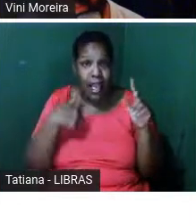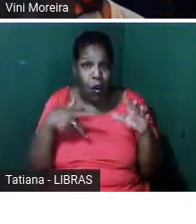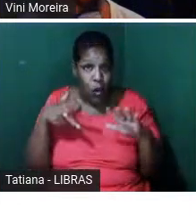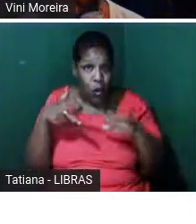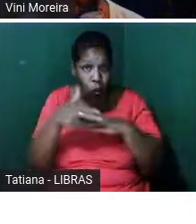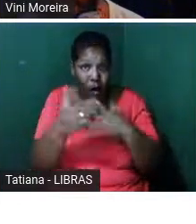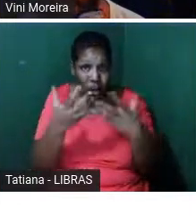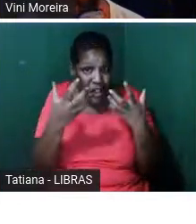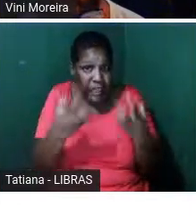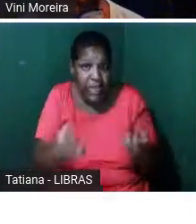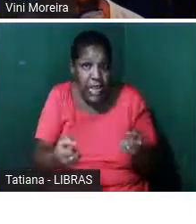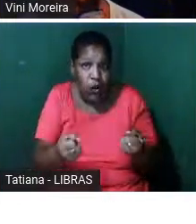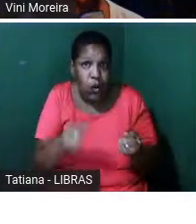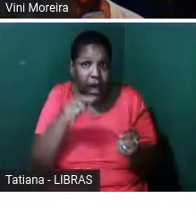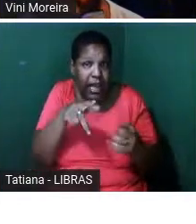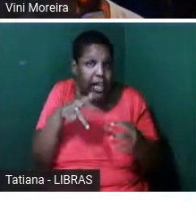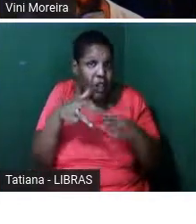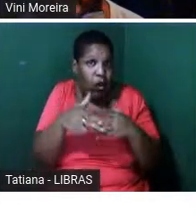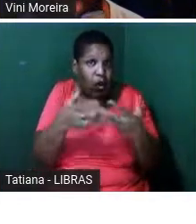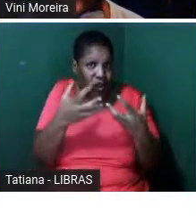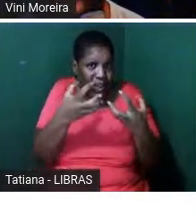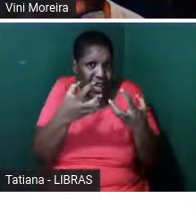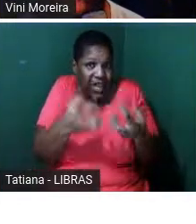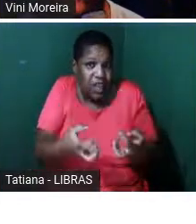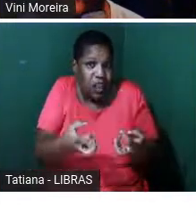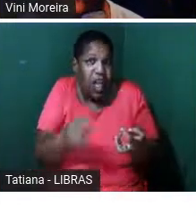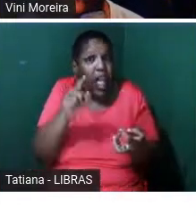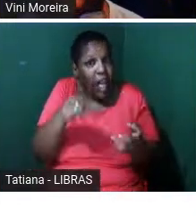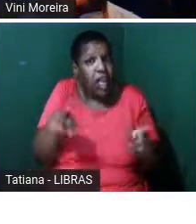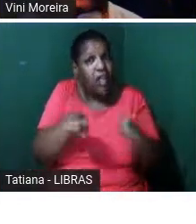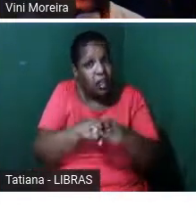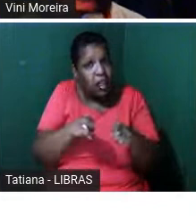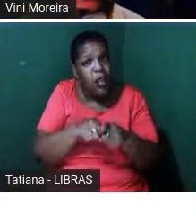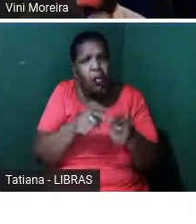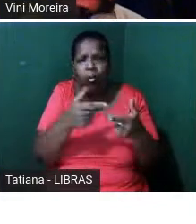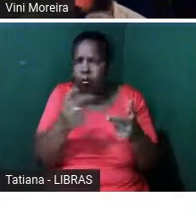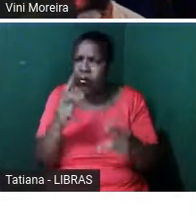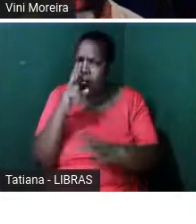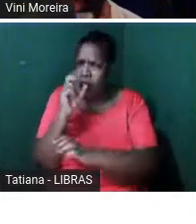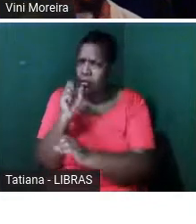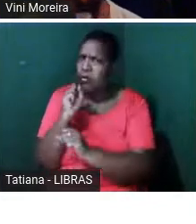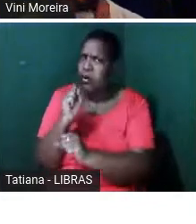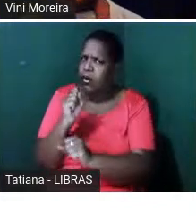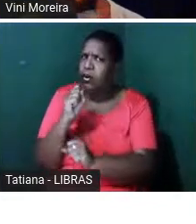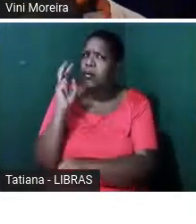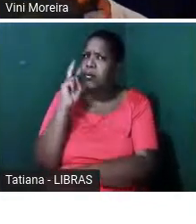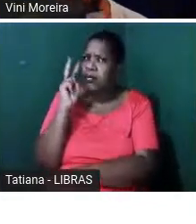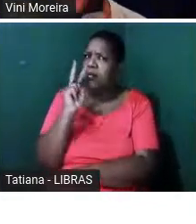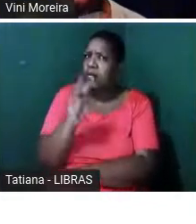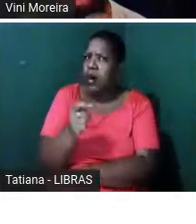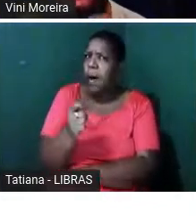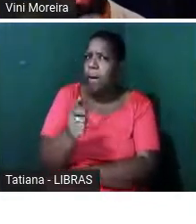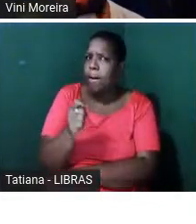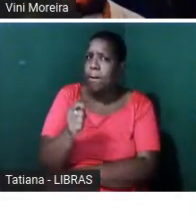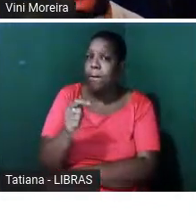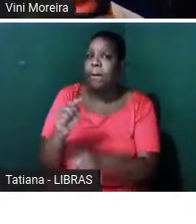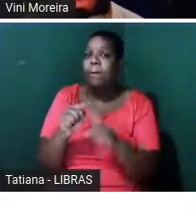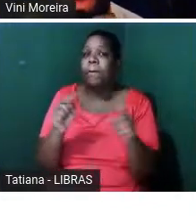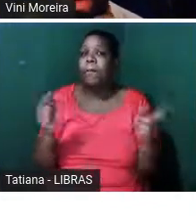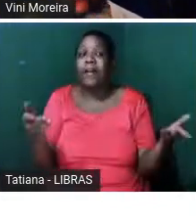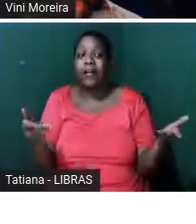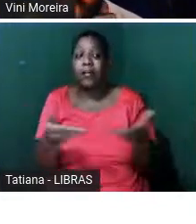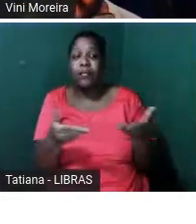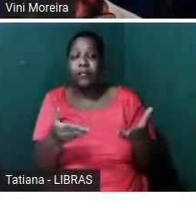seco Escort seco também uma ferramenta muito poderosa que a gente vai ver daqui a pouco mas agora